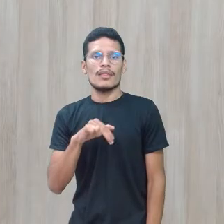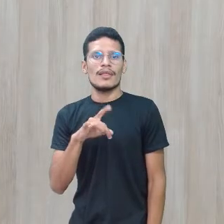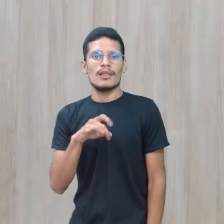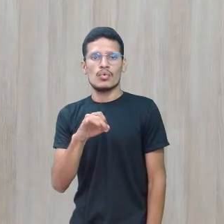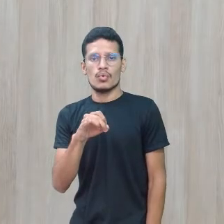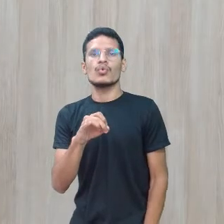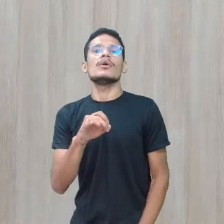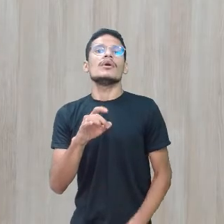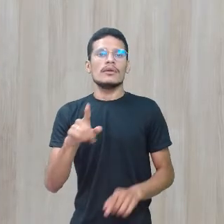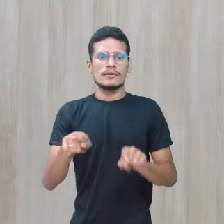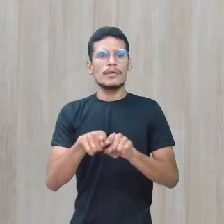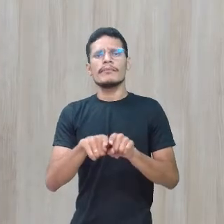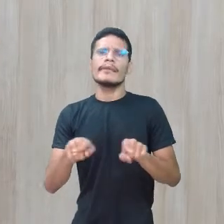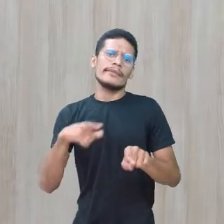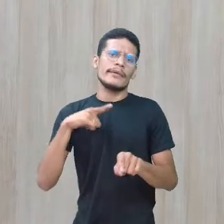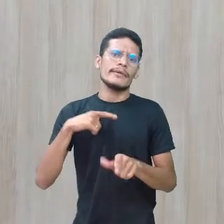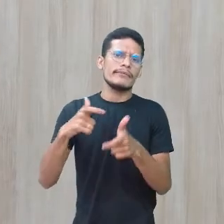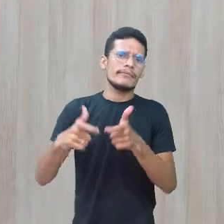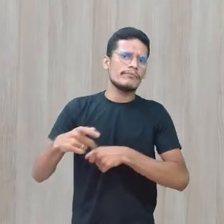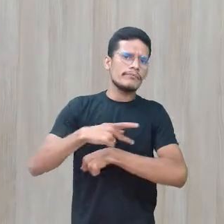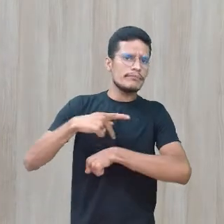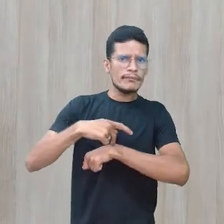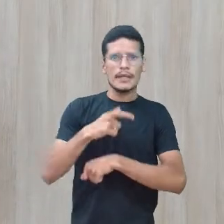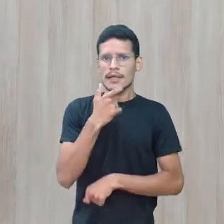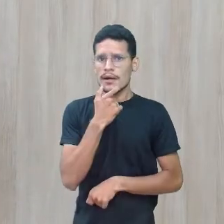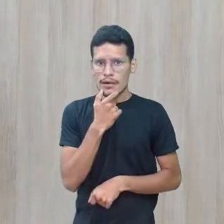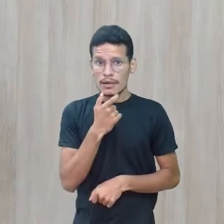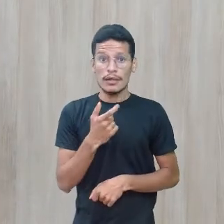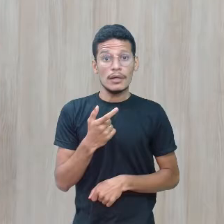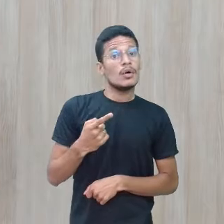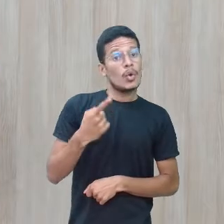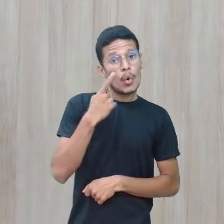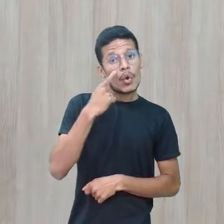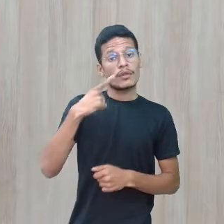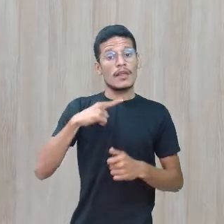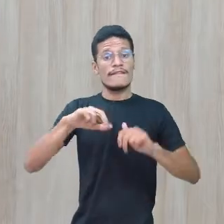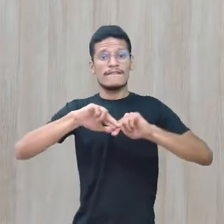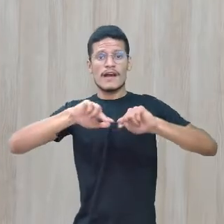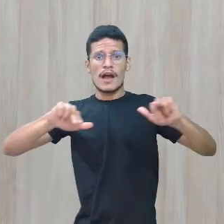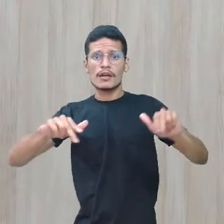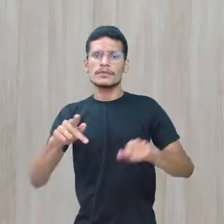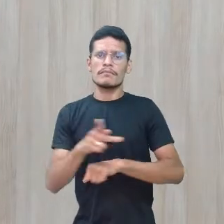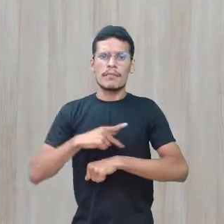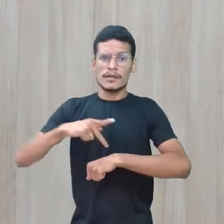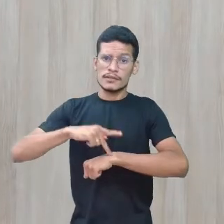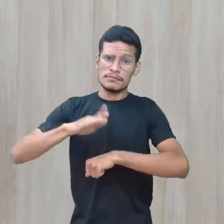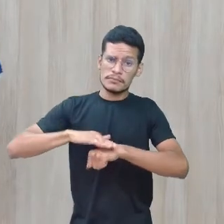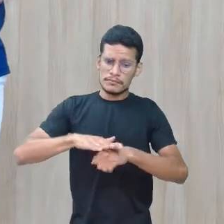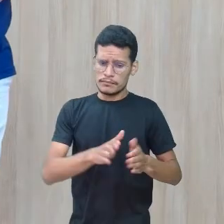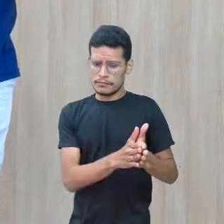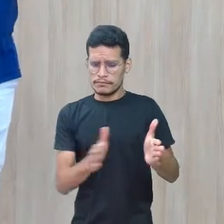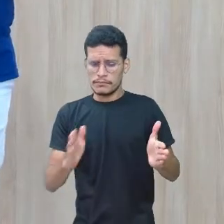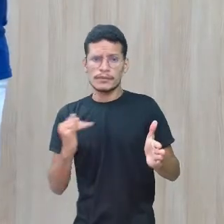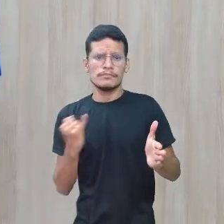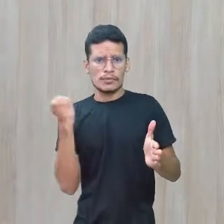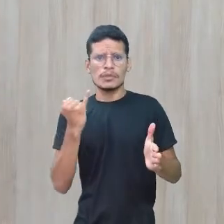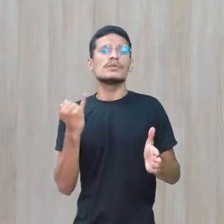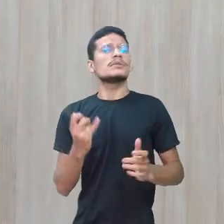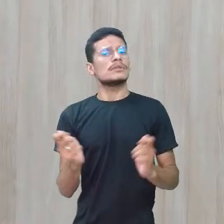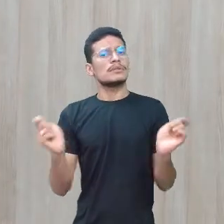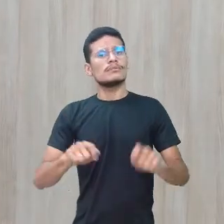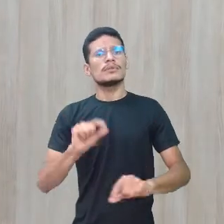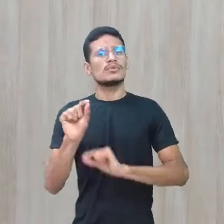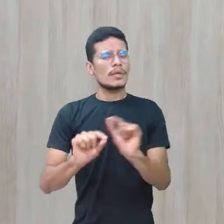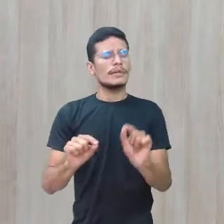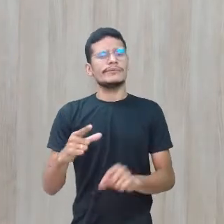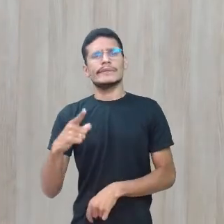ali a Inglaterra, né? Então, a gente observa que vários países, né, naquele momento, bastante importantes, eles vão